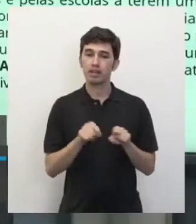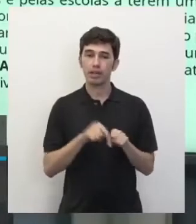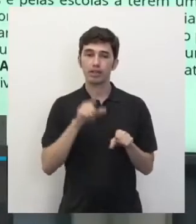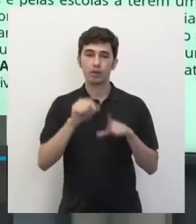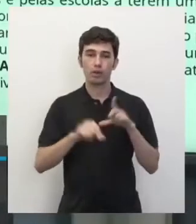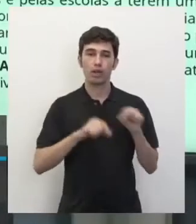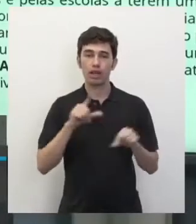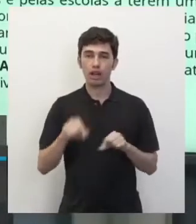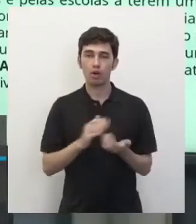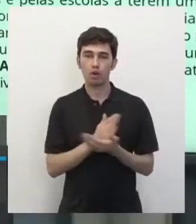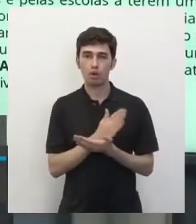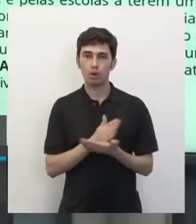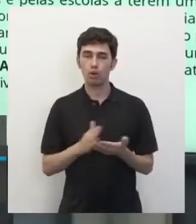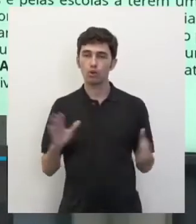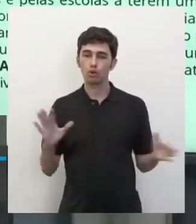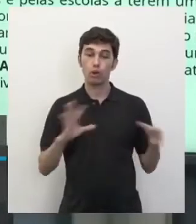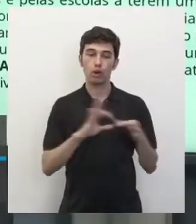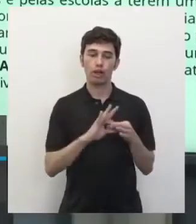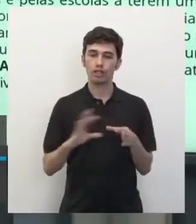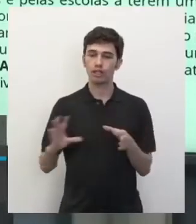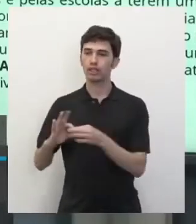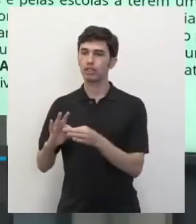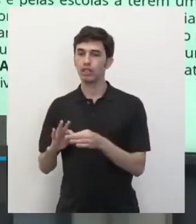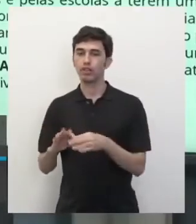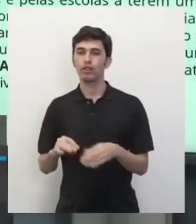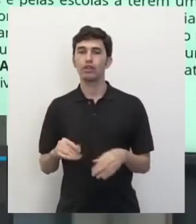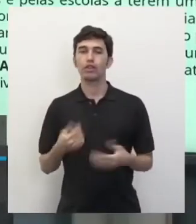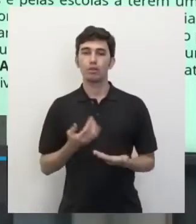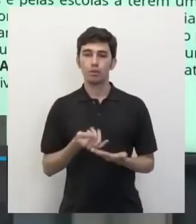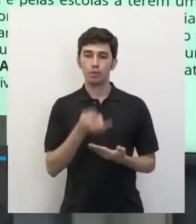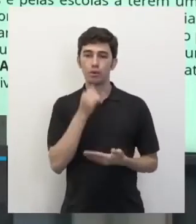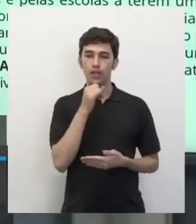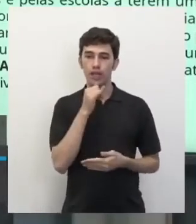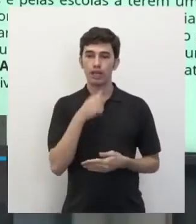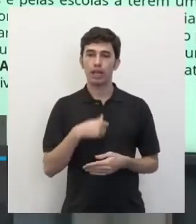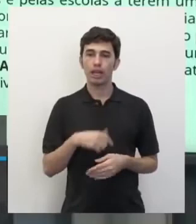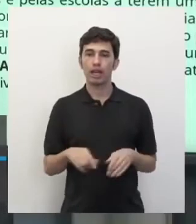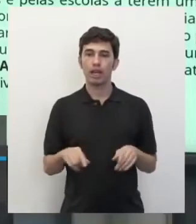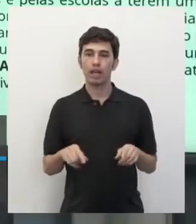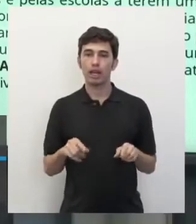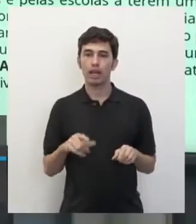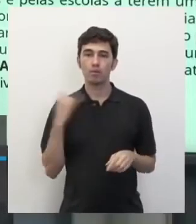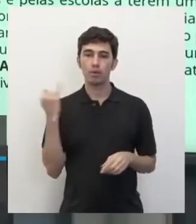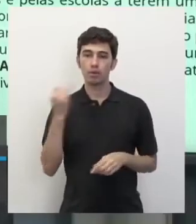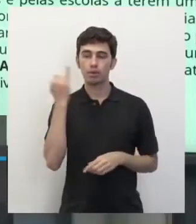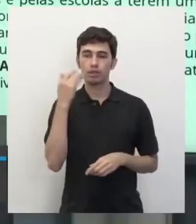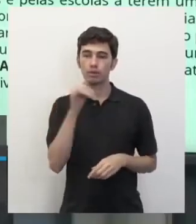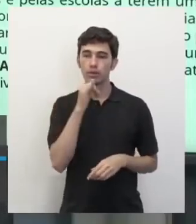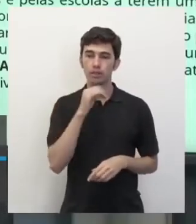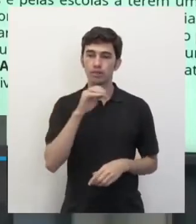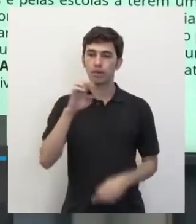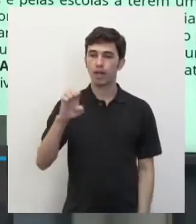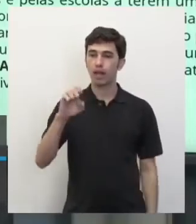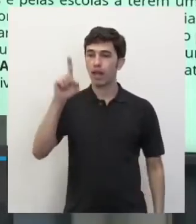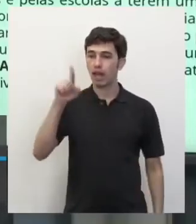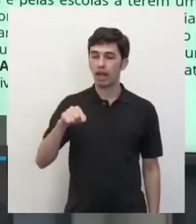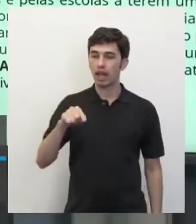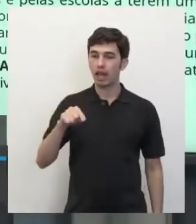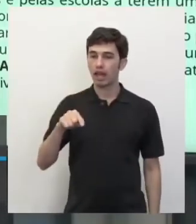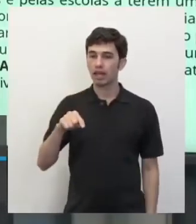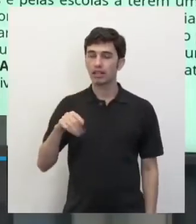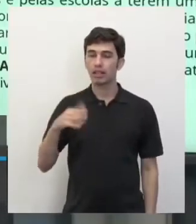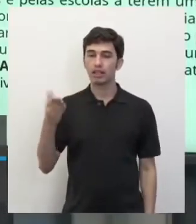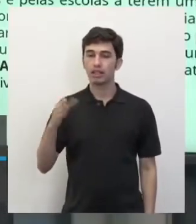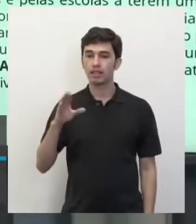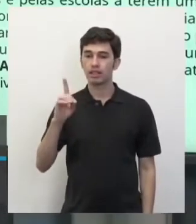importante pontuar e no final, assim, no início, por isso. E, principalmente, no final dessa tese, eu já vou dar aí uma dica,